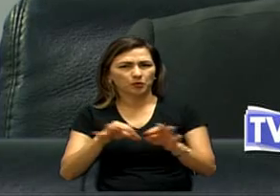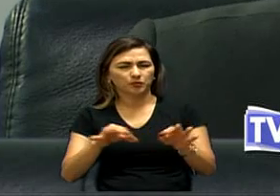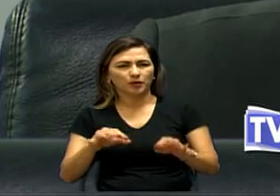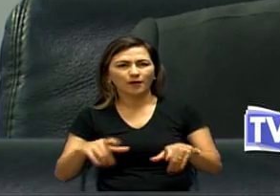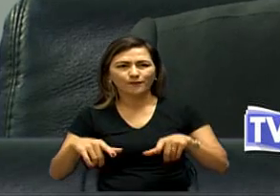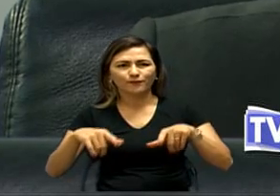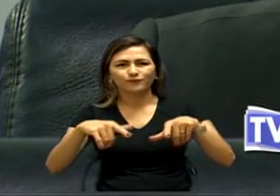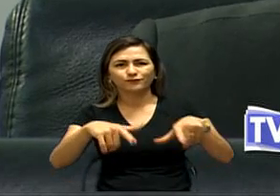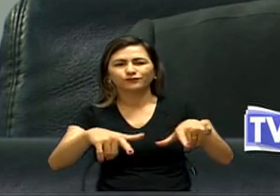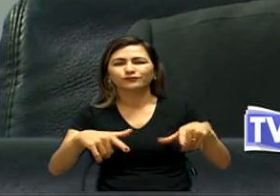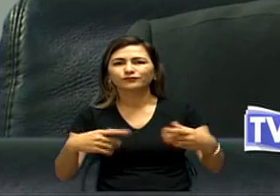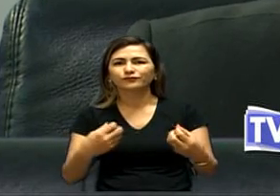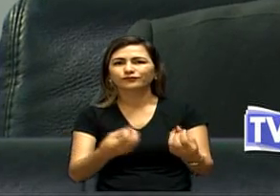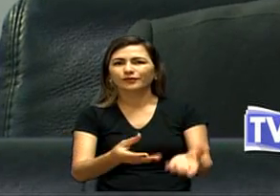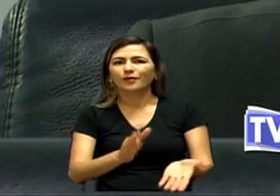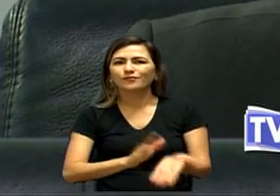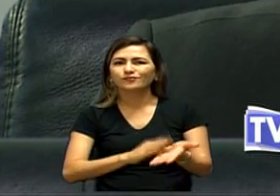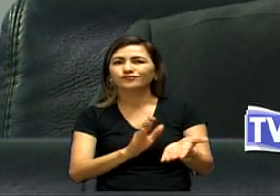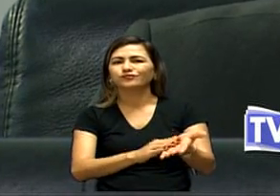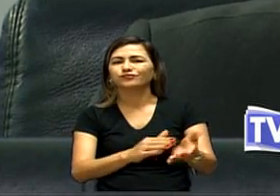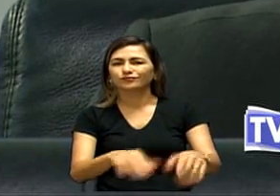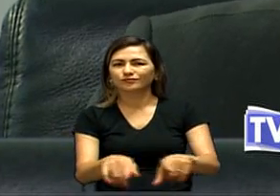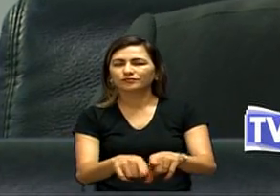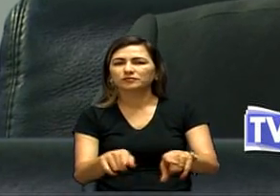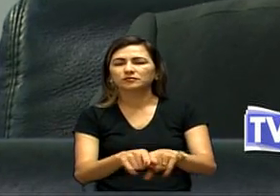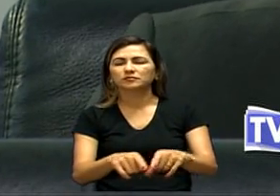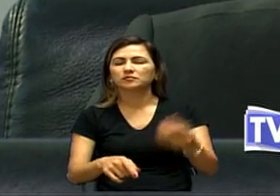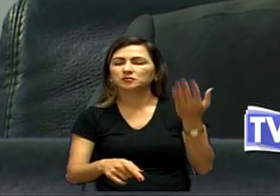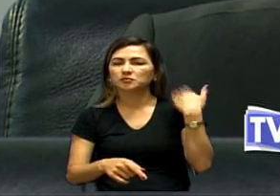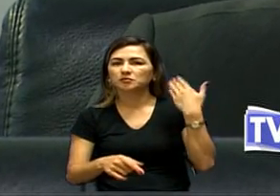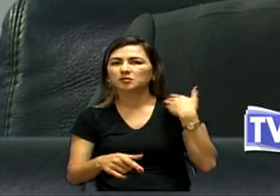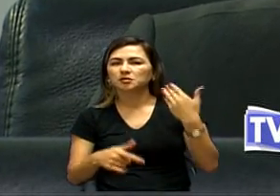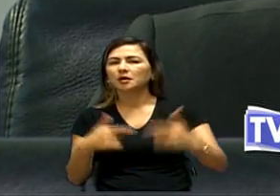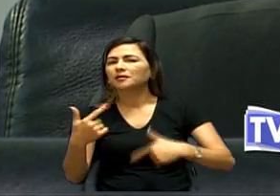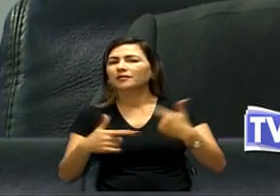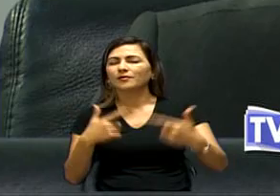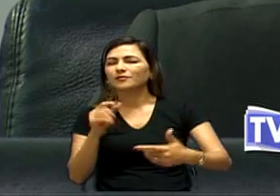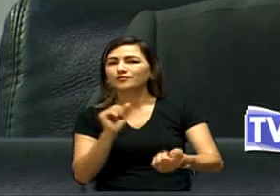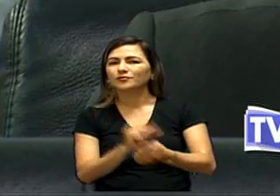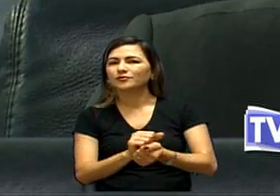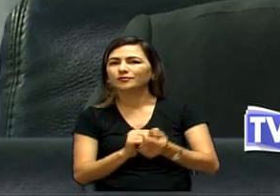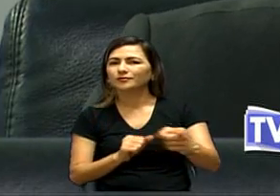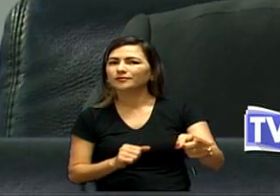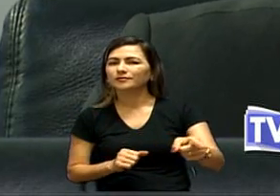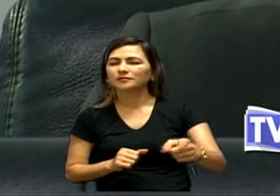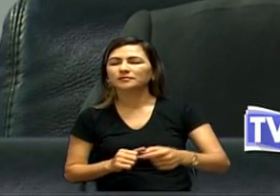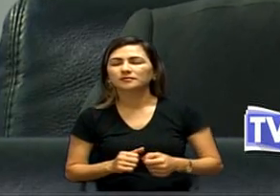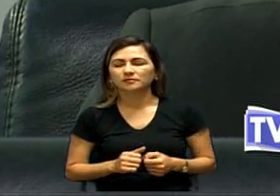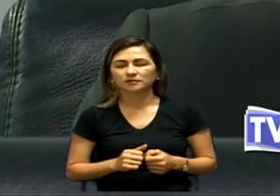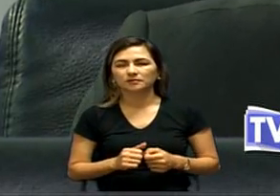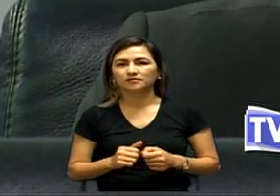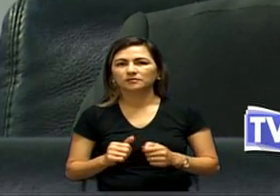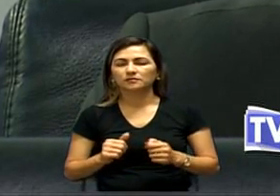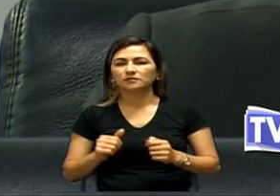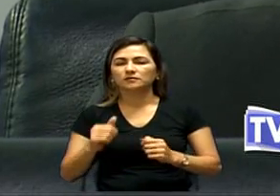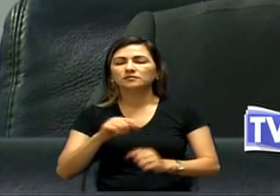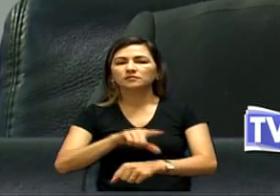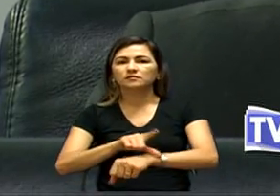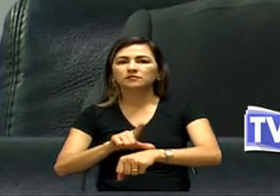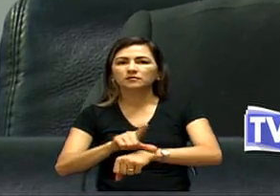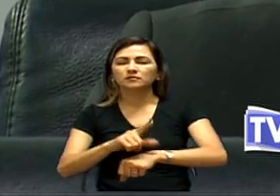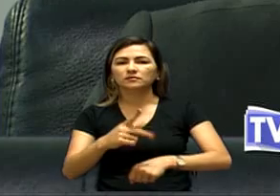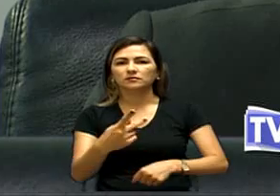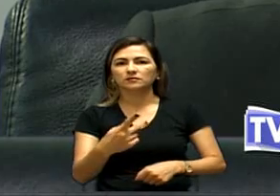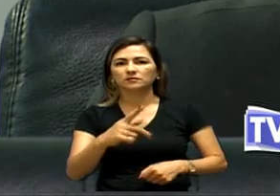honra, senhor presidente, de trabalhar com esse profissional há muito tempo atrás, na Pauli-Color, na época, inclusive,